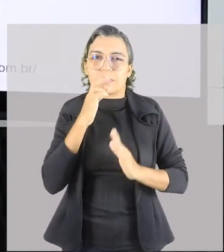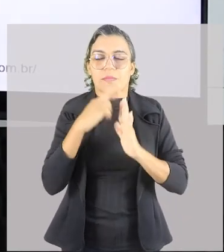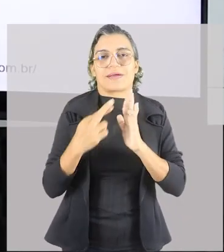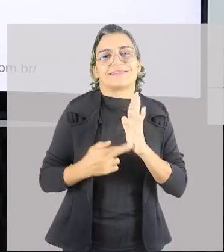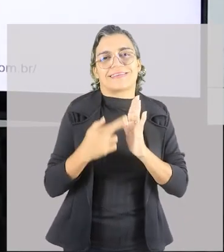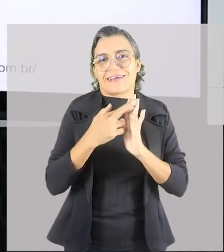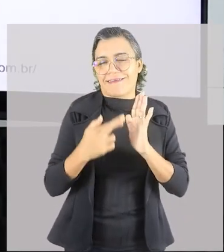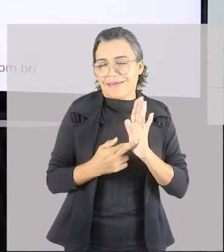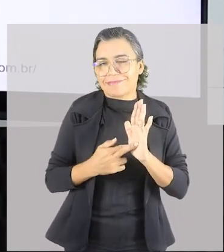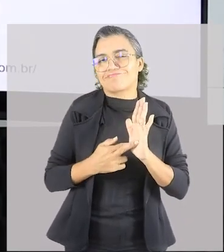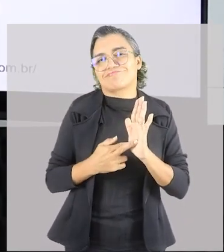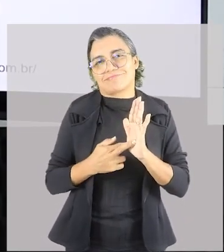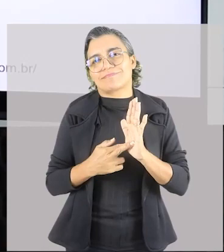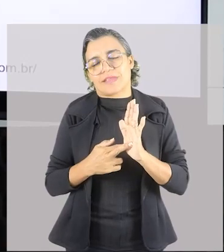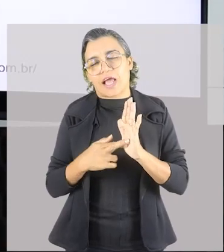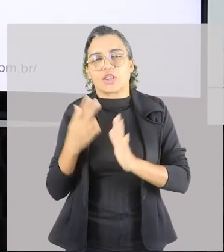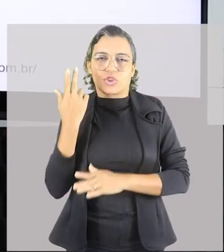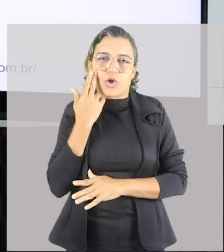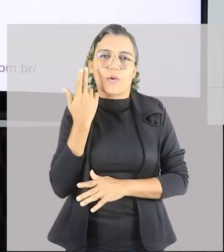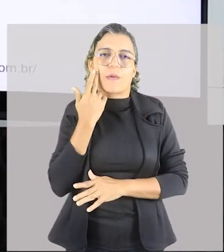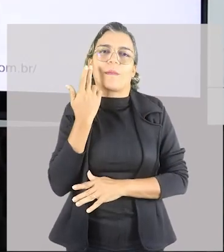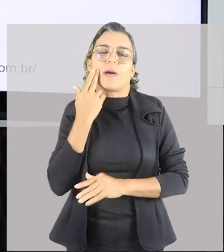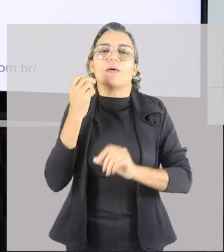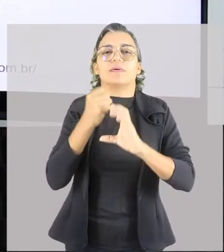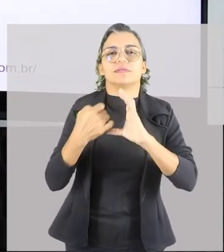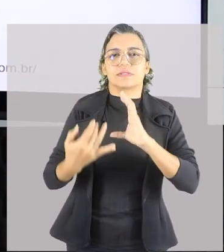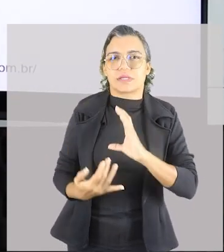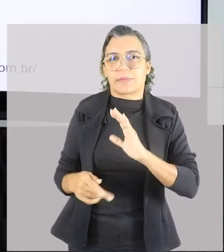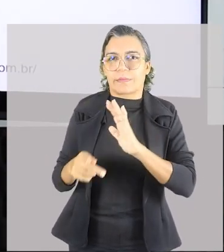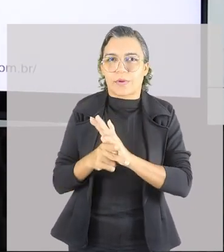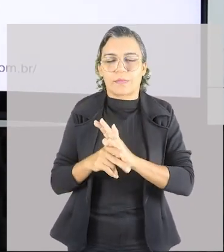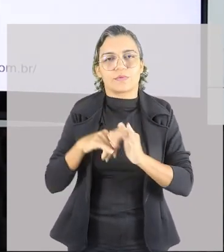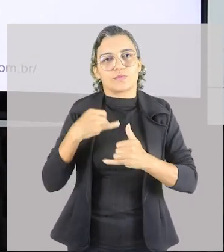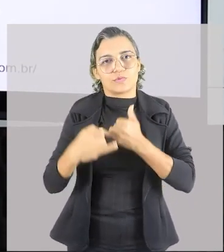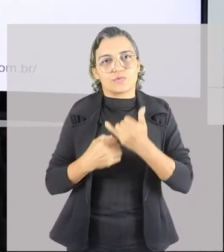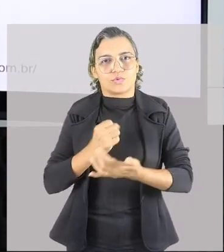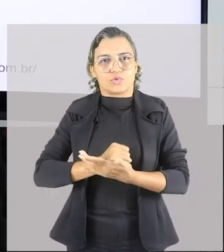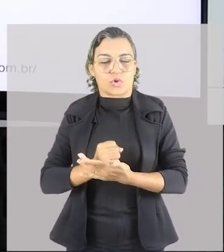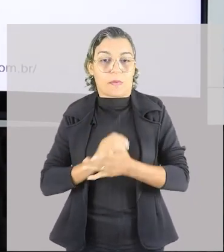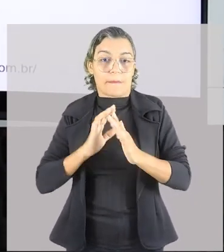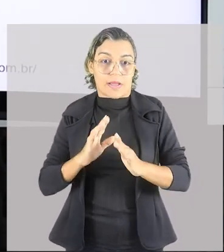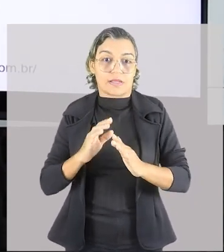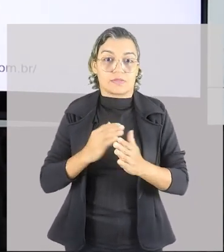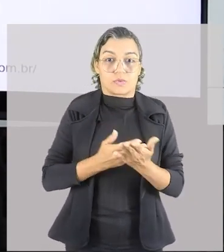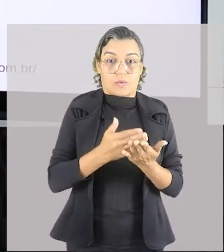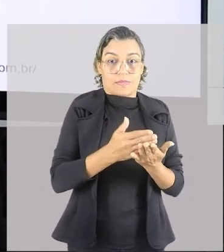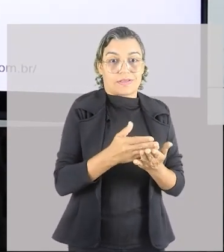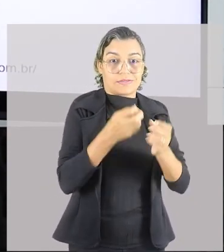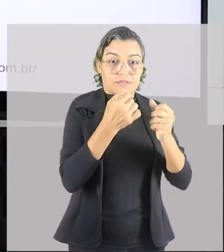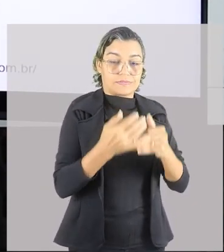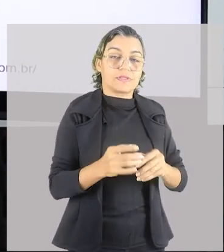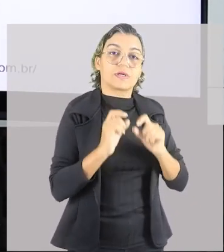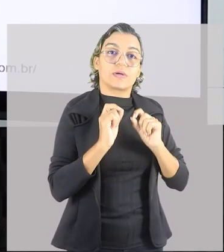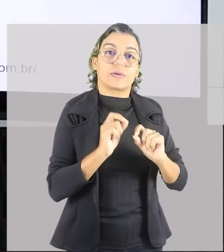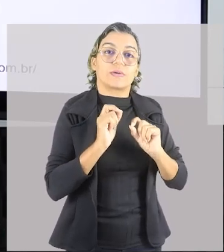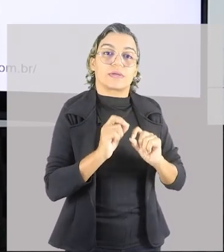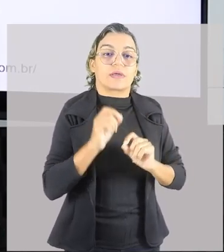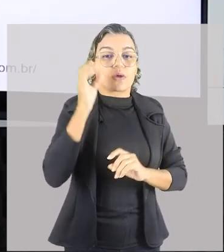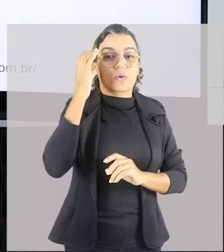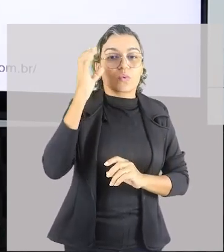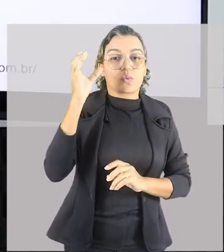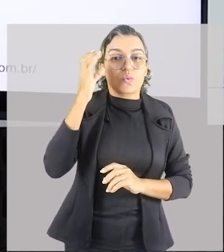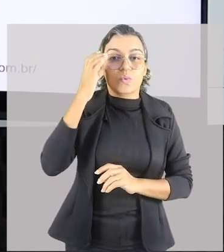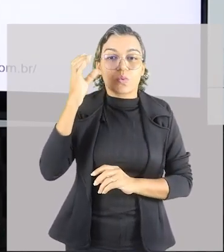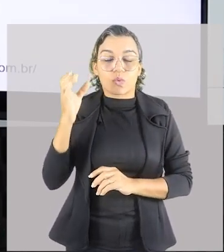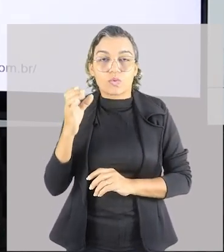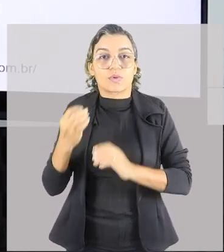eles praticamente são comuns as características dos jogos. Porém, o início ali, ó, ele fala de cultura que são